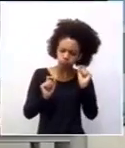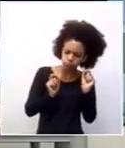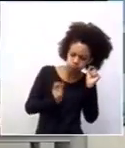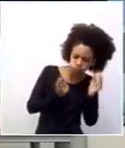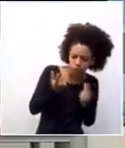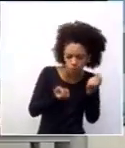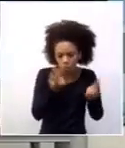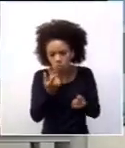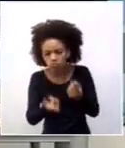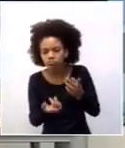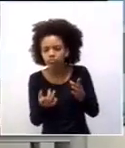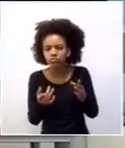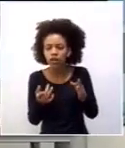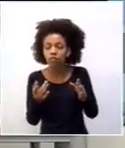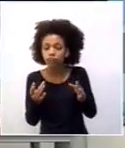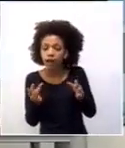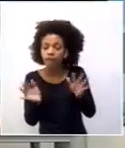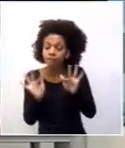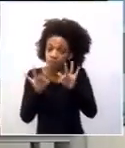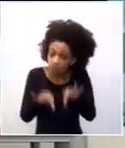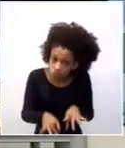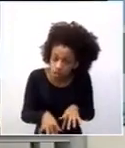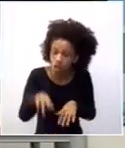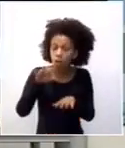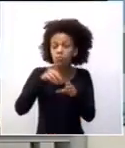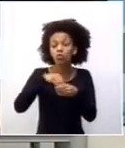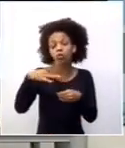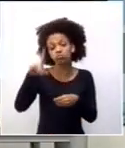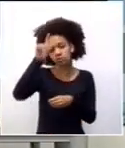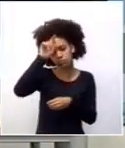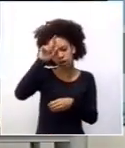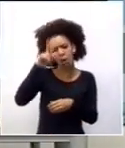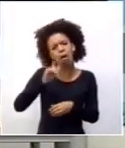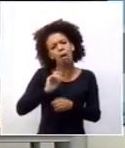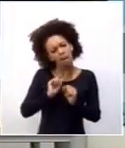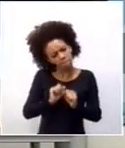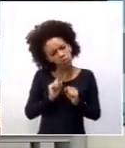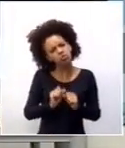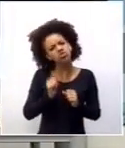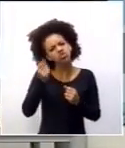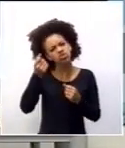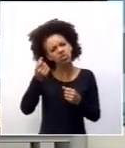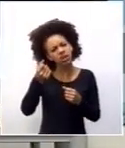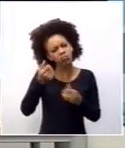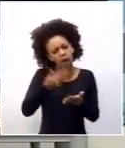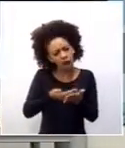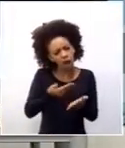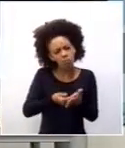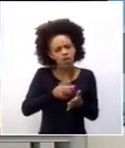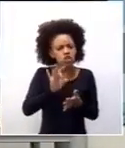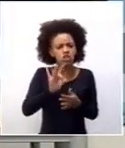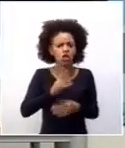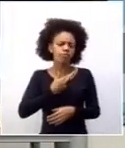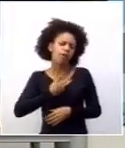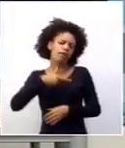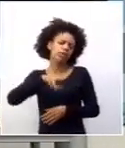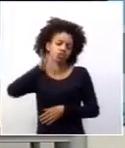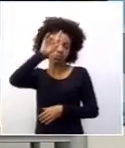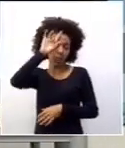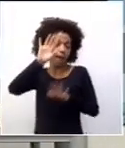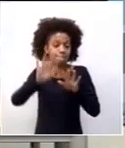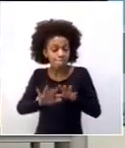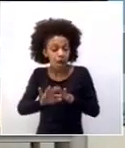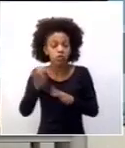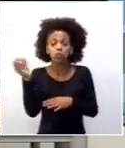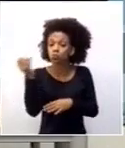o conteúdo do Egito. Nós poderíamos fazer bem mais aulas, né? Podia fazer uma aula só falando da religião egípcia, mas os pontos importantes